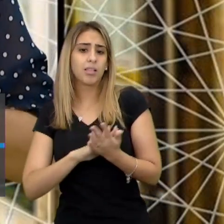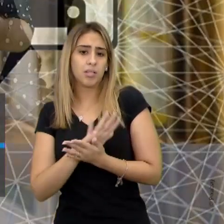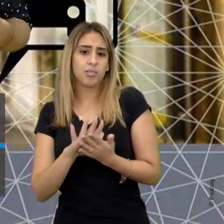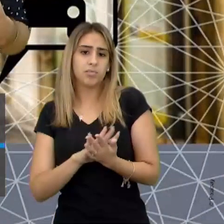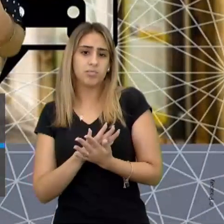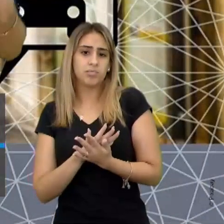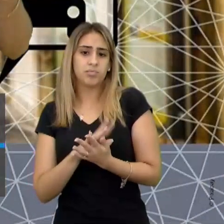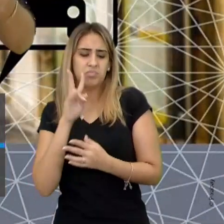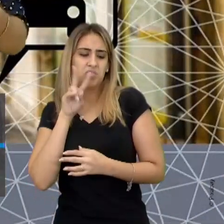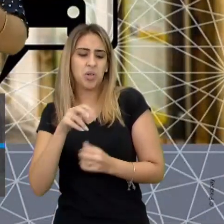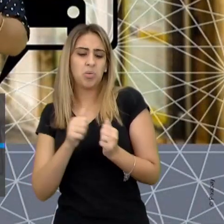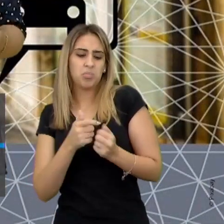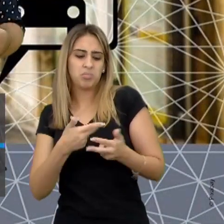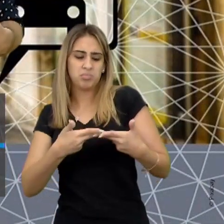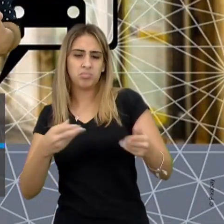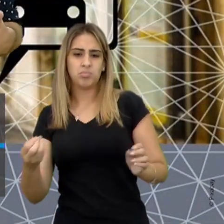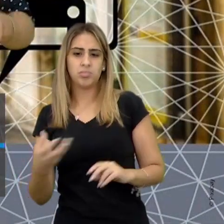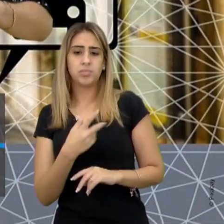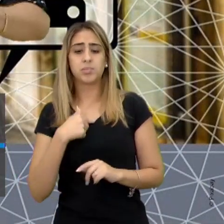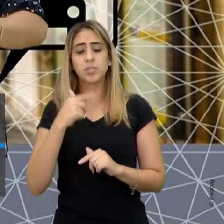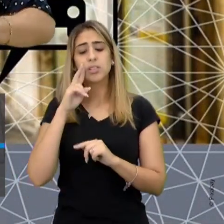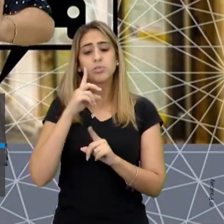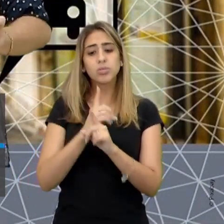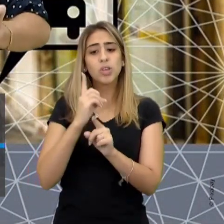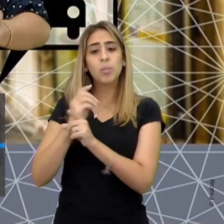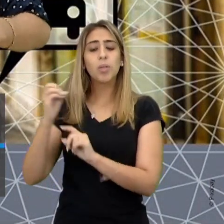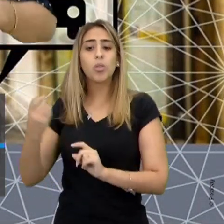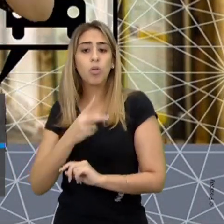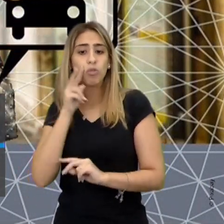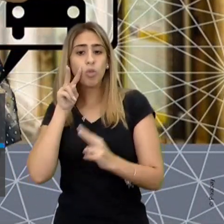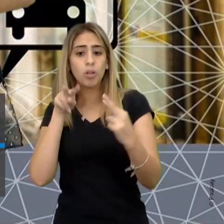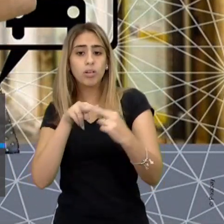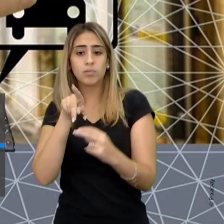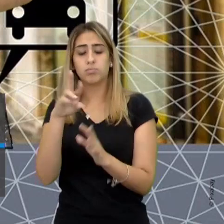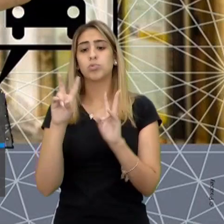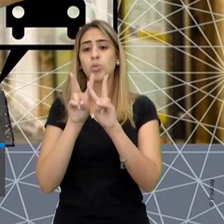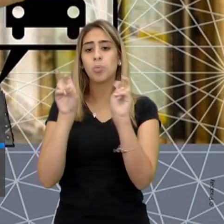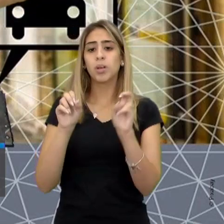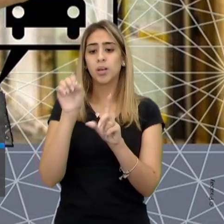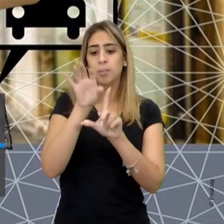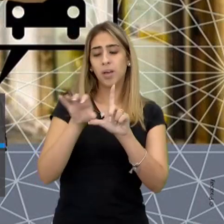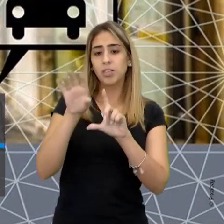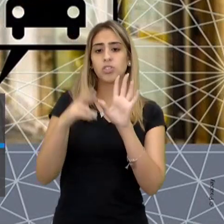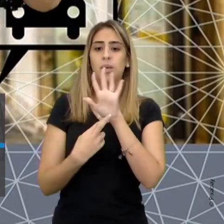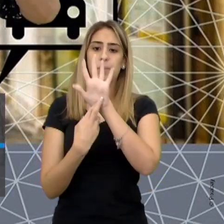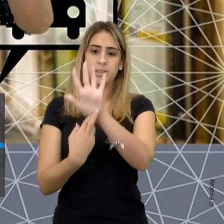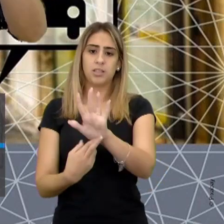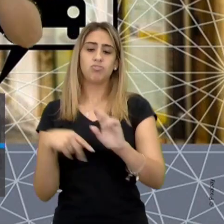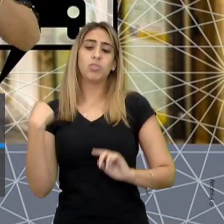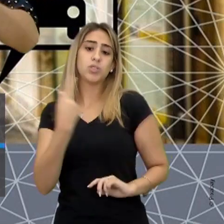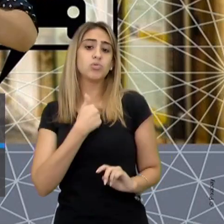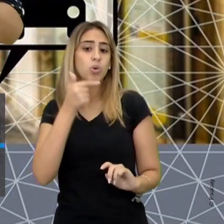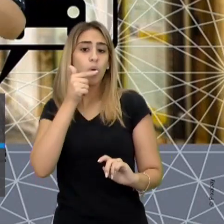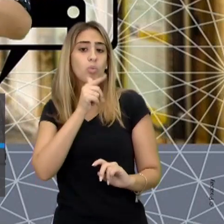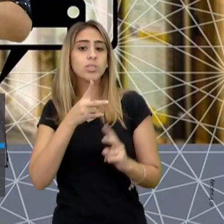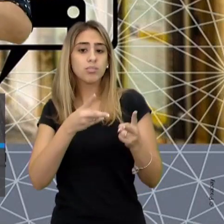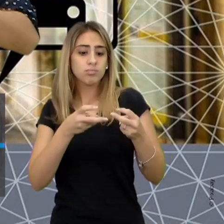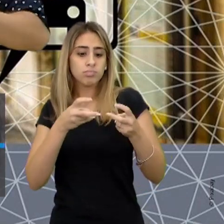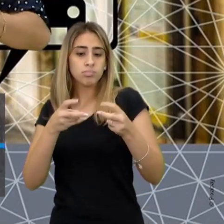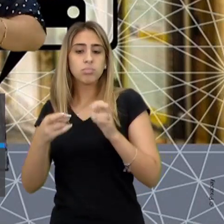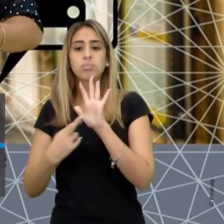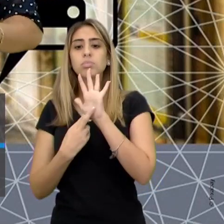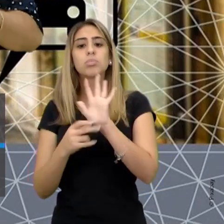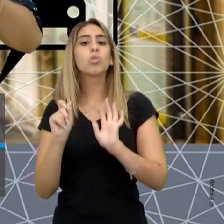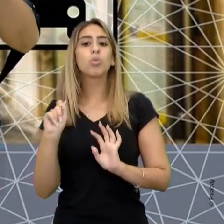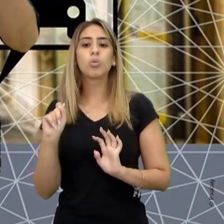ótimo, porque a gente descobre um novo olhar sobre essa imagem representativa, que no caso a gente consegue perceber que representa o quê?